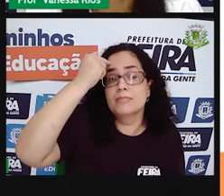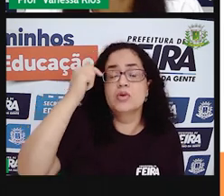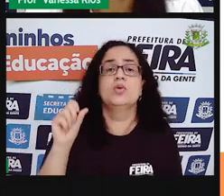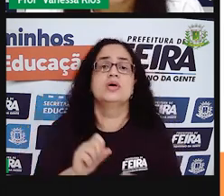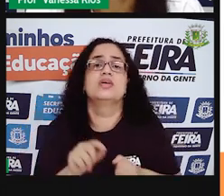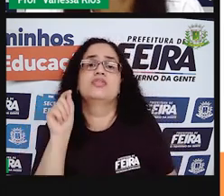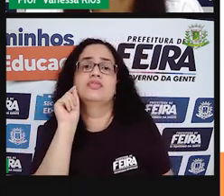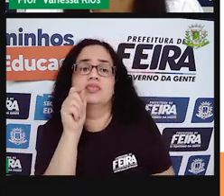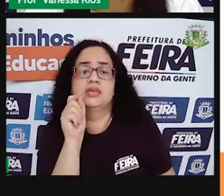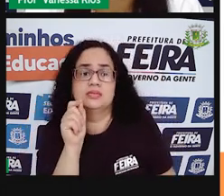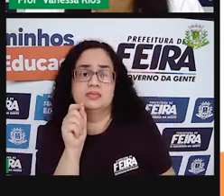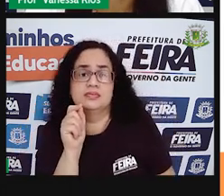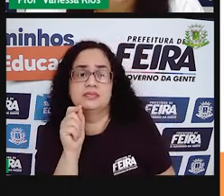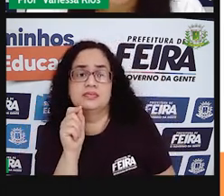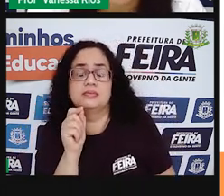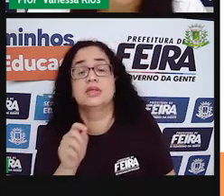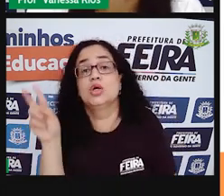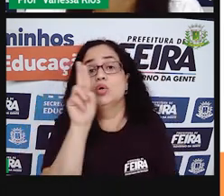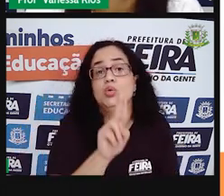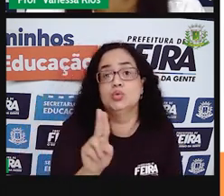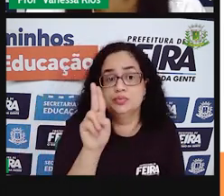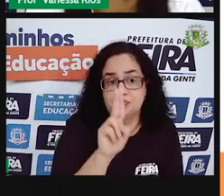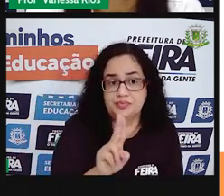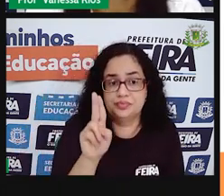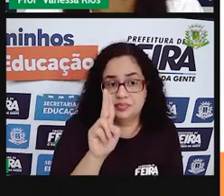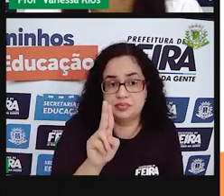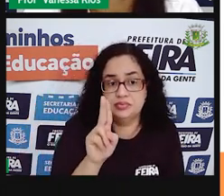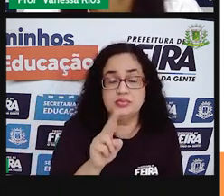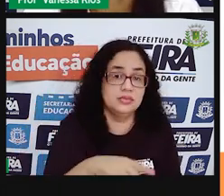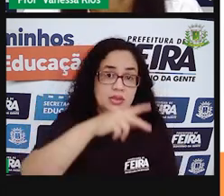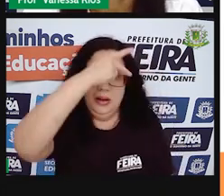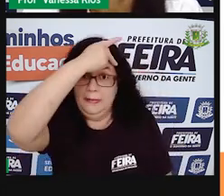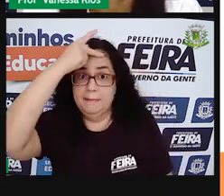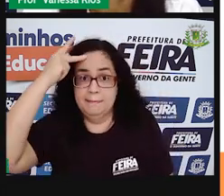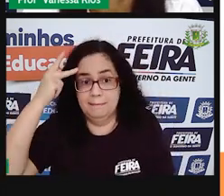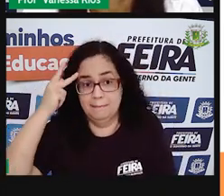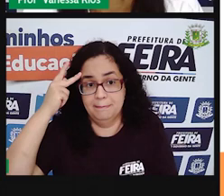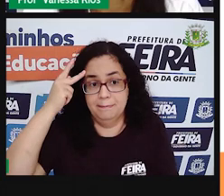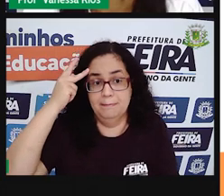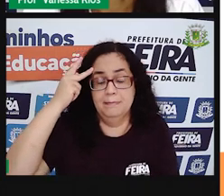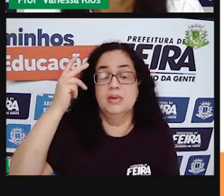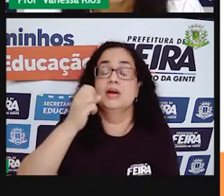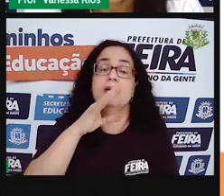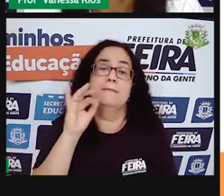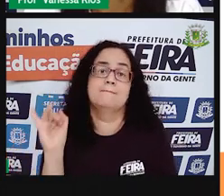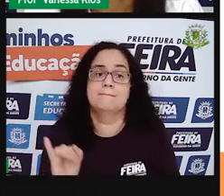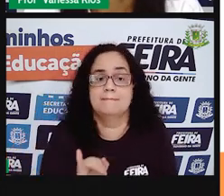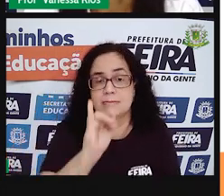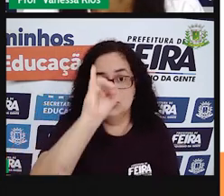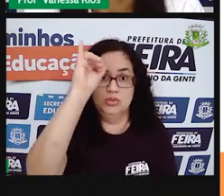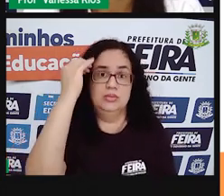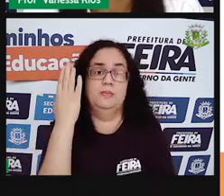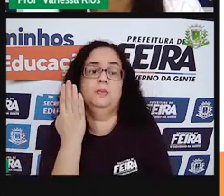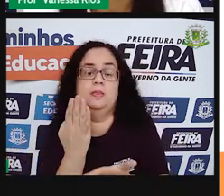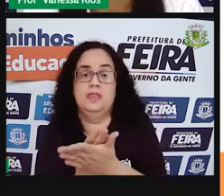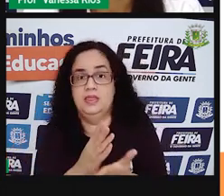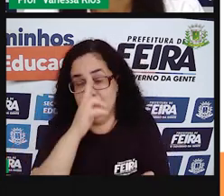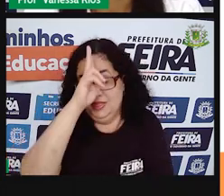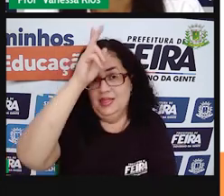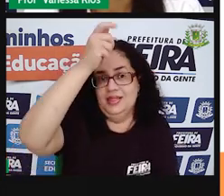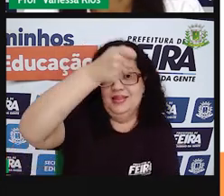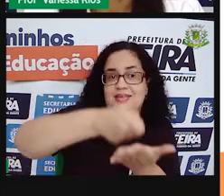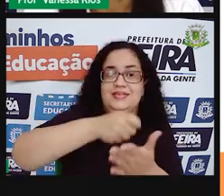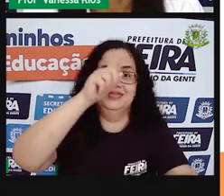feitas, fabricadas para serem utilizadas pelas pessoas, era muito importante estudar a resistência